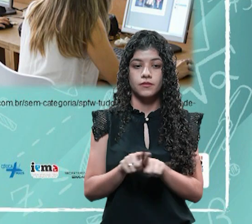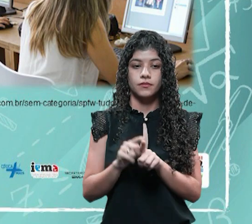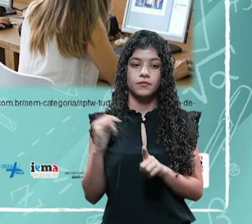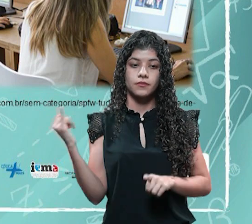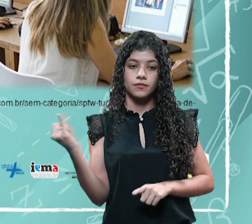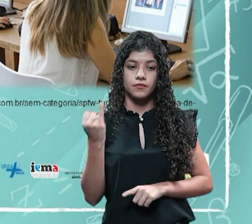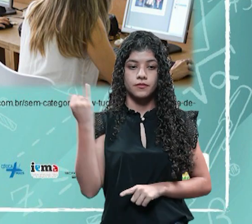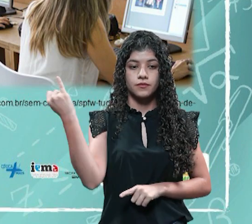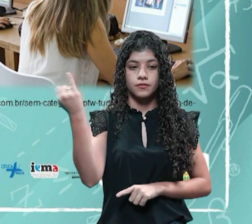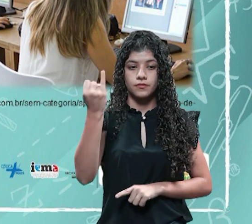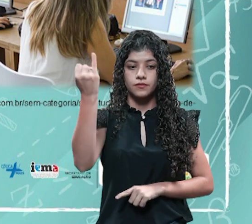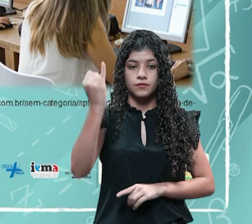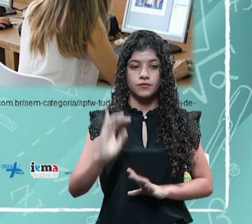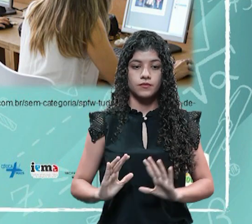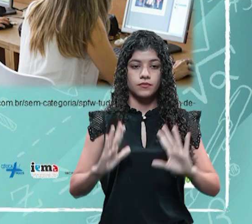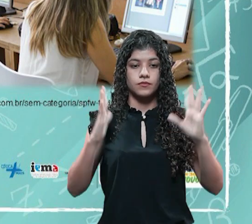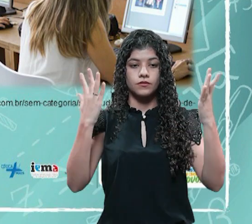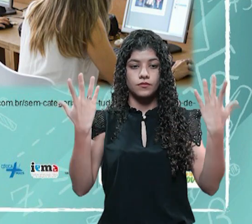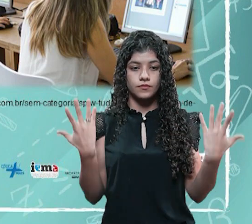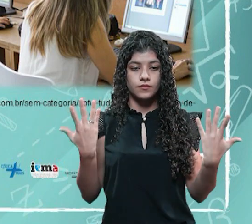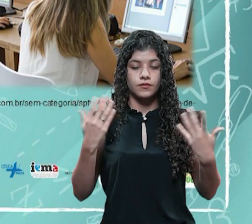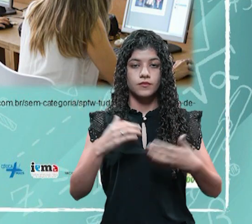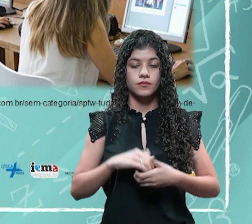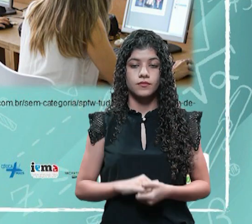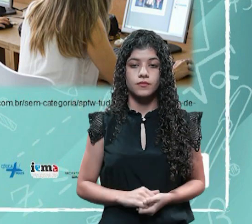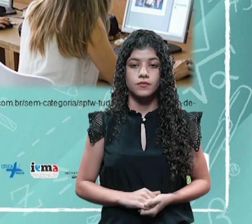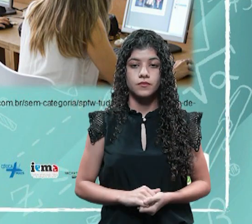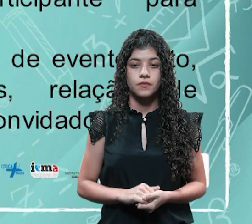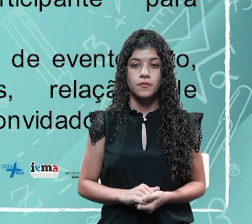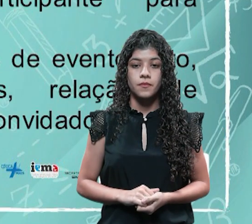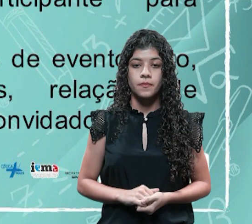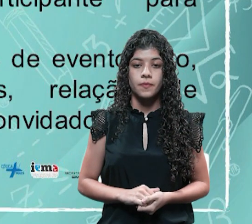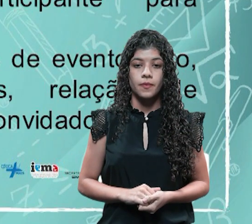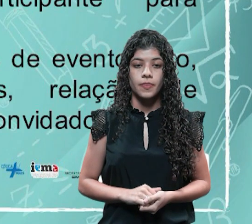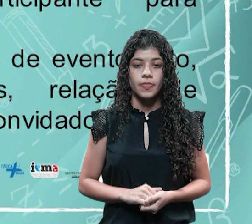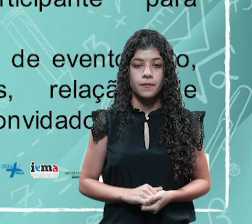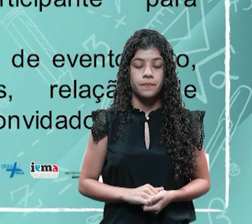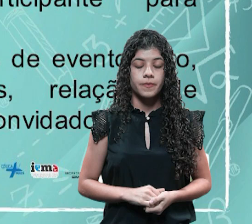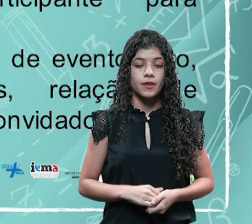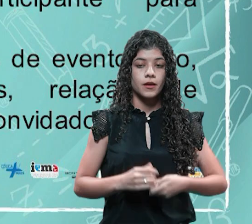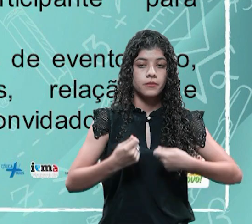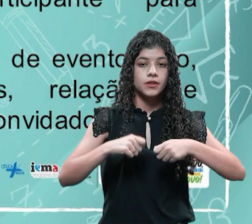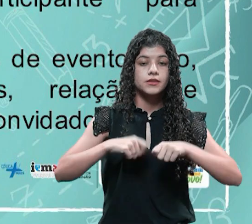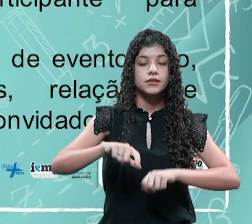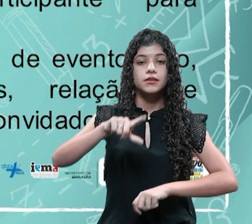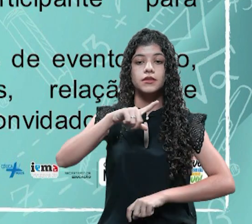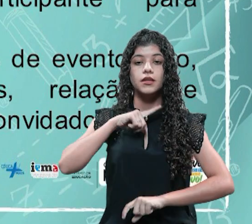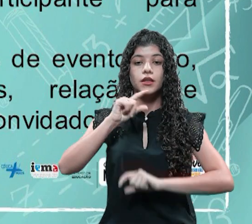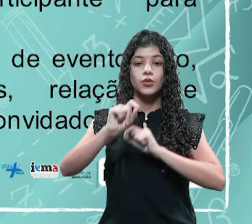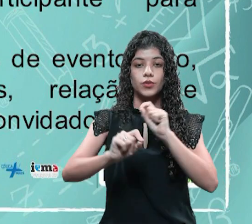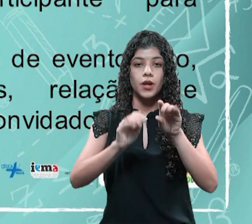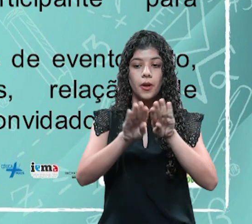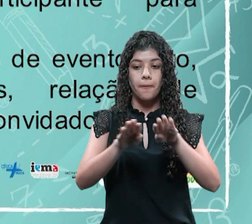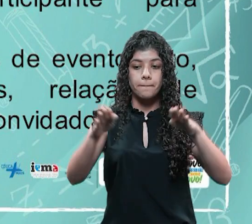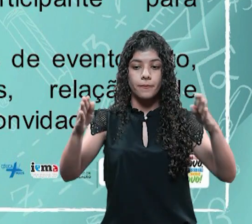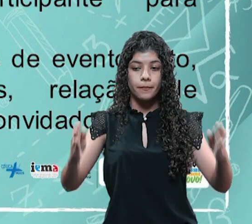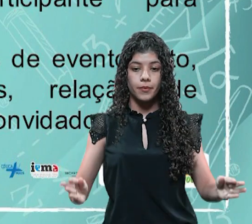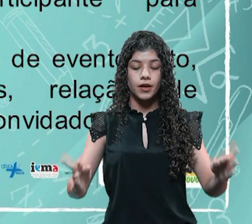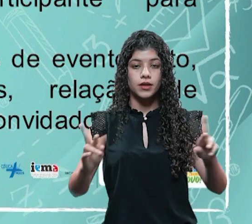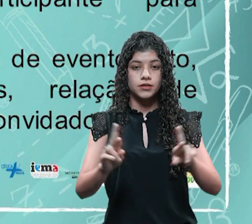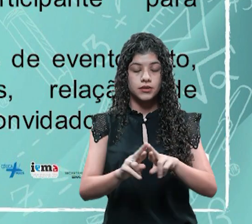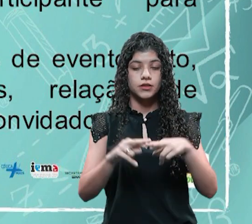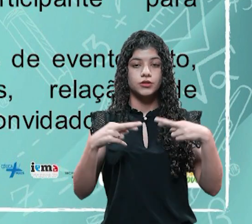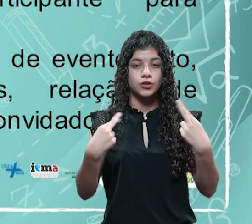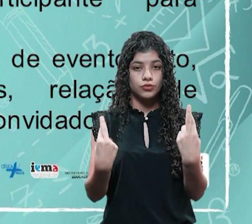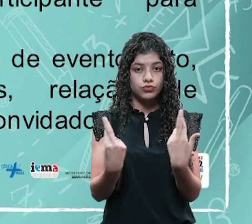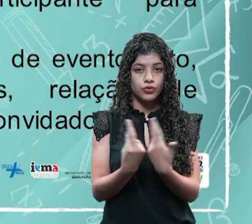é importante para um evento grandioso, uma conferência. Então, deve ser equipado com o quê? Uma mesa de reunião e